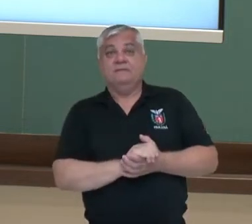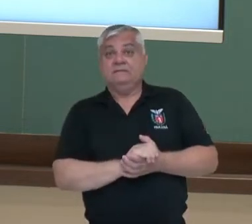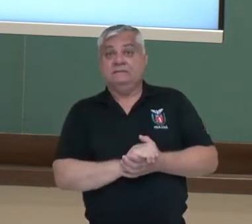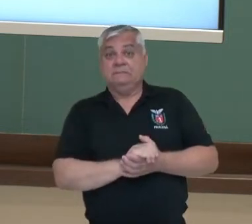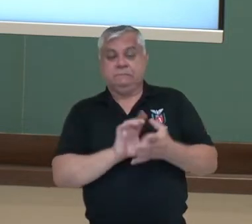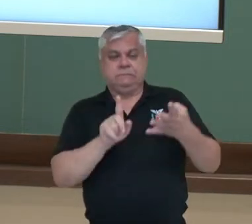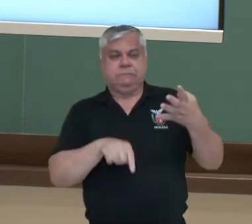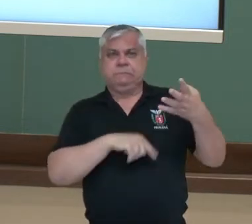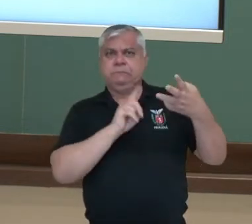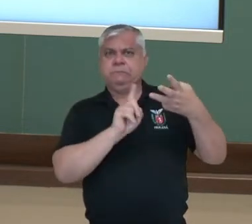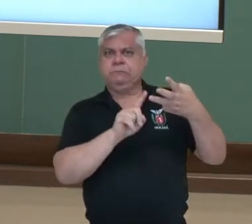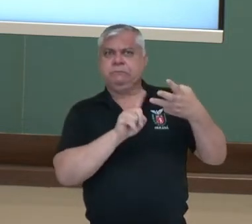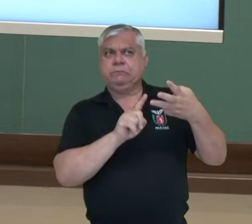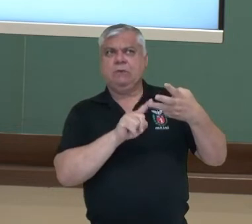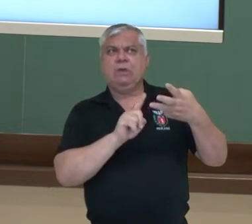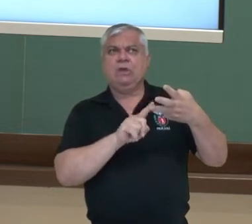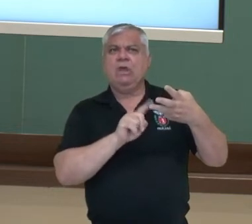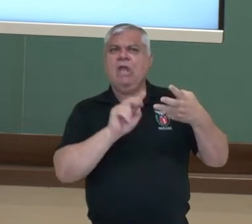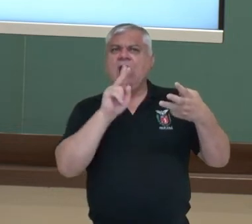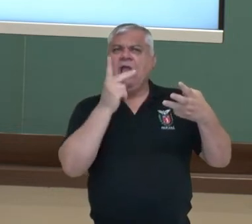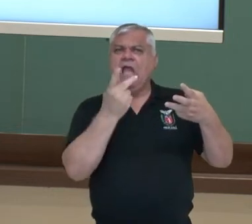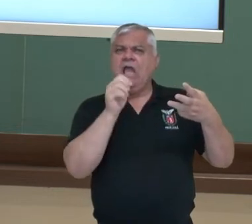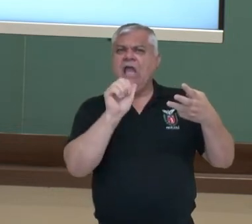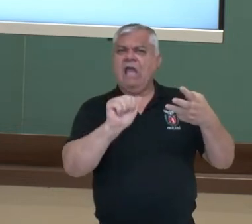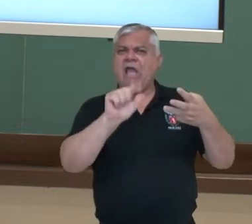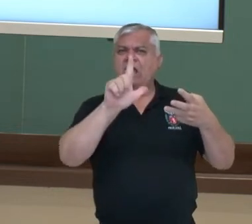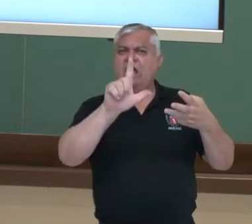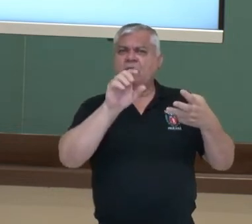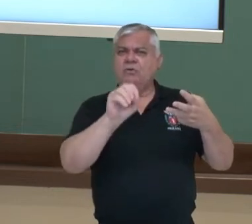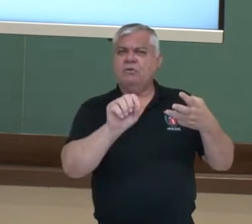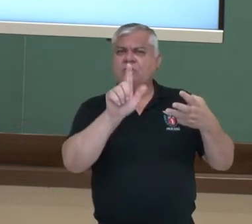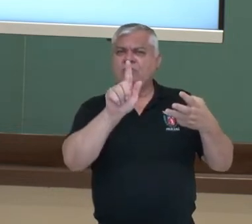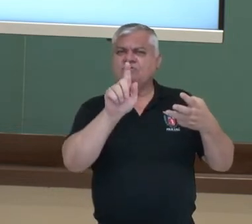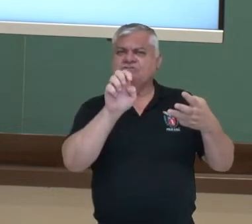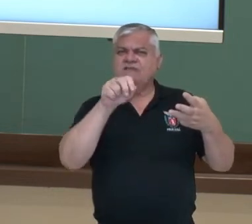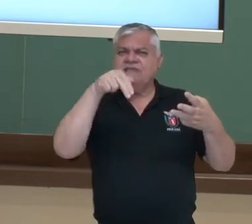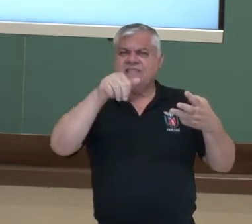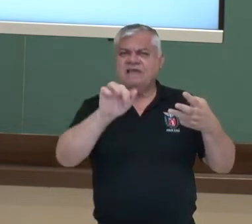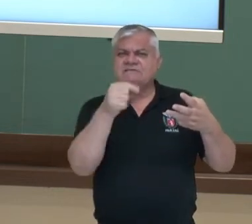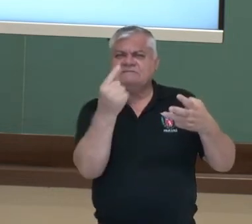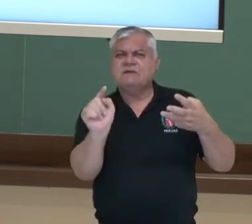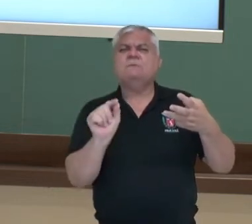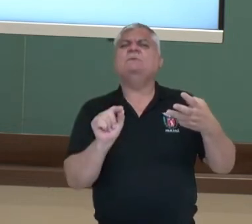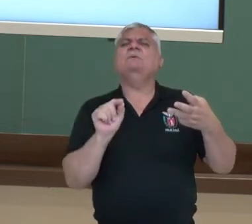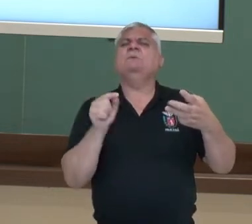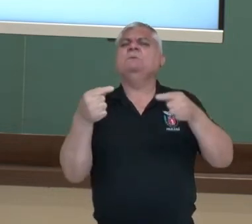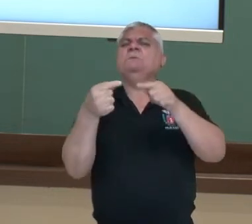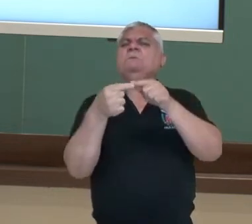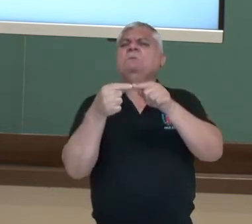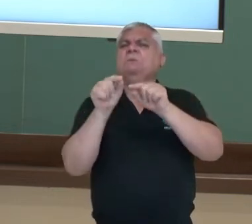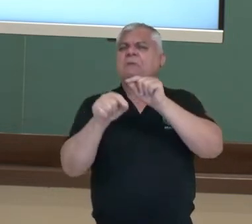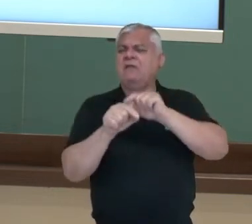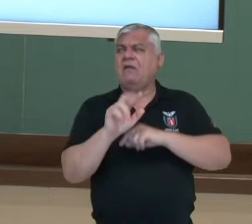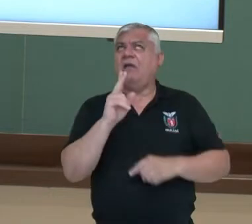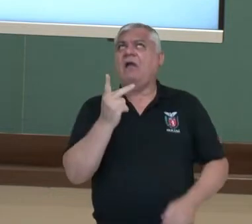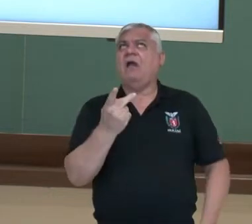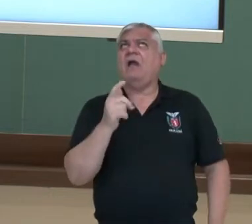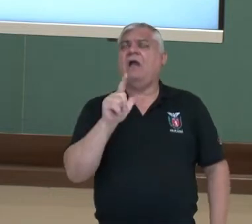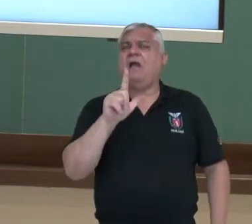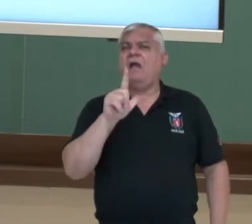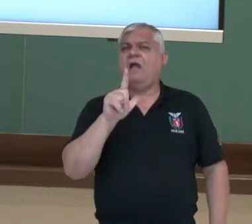Halogenação, professor. Esse tipo de reação química, professor, halogenação, está relacionado com halogênios.